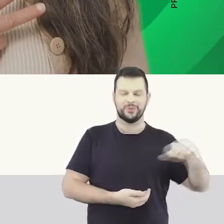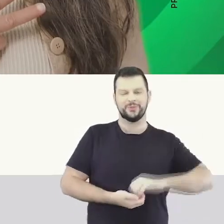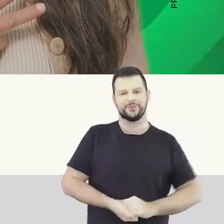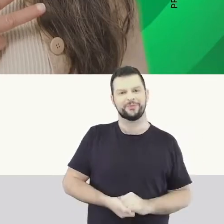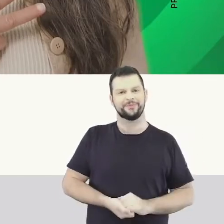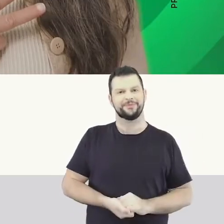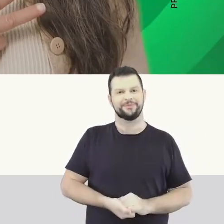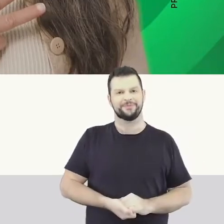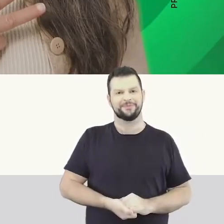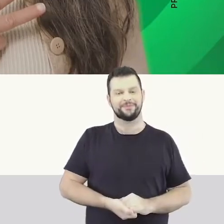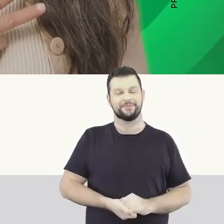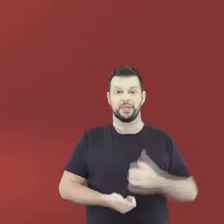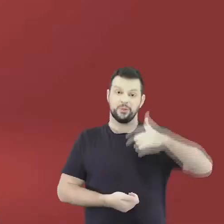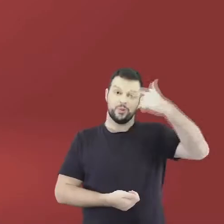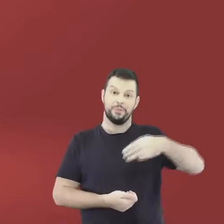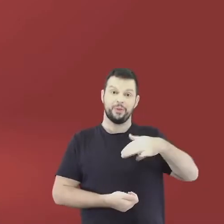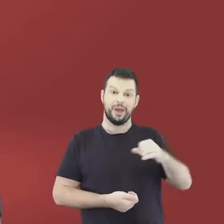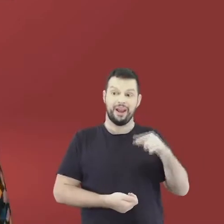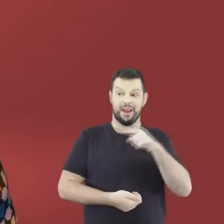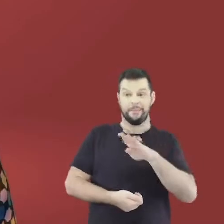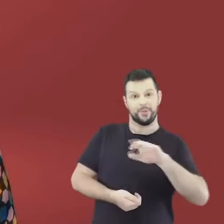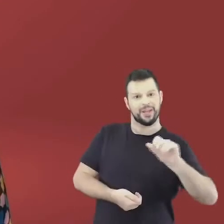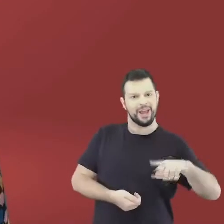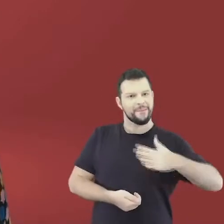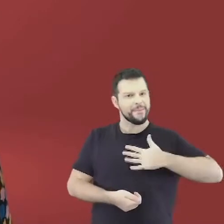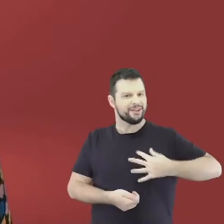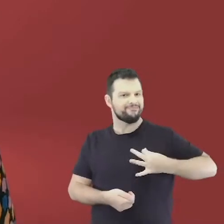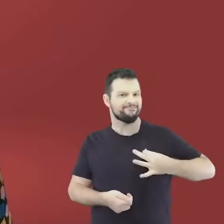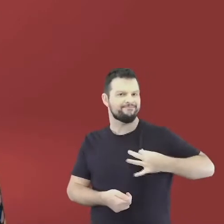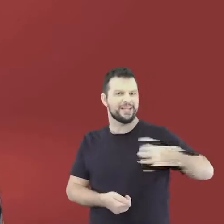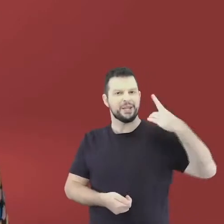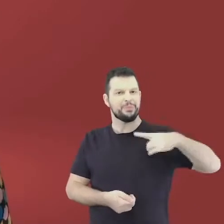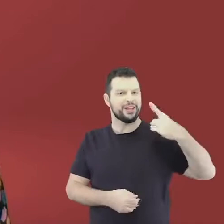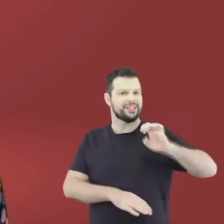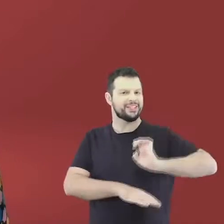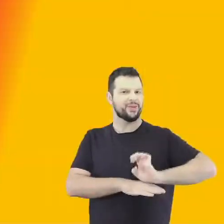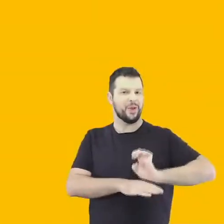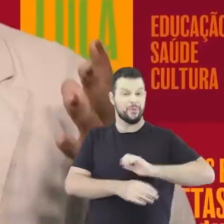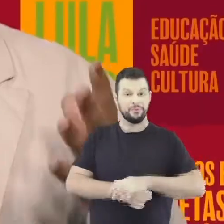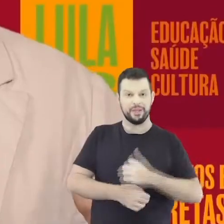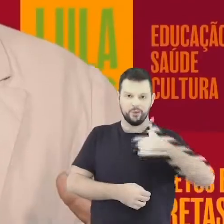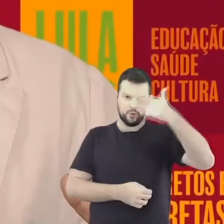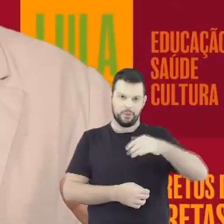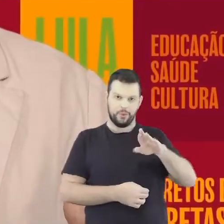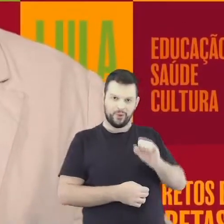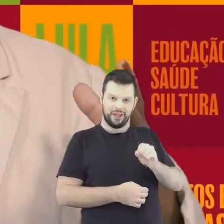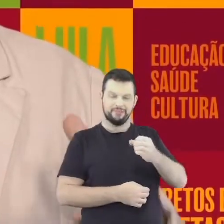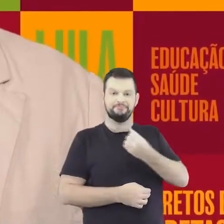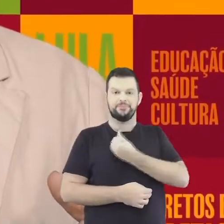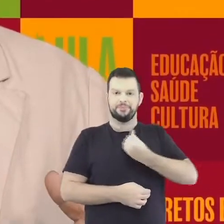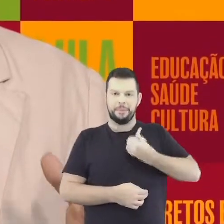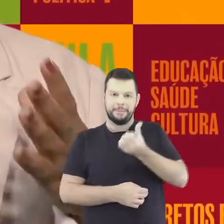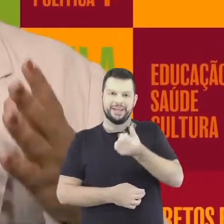43888. Sou a Manuela e a Bruna é minha candidata a deputada estadual. Sou Bruna